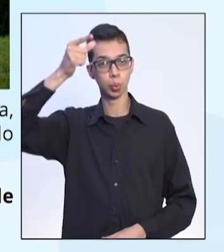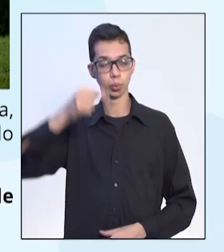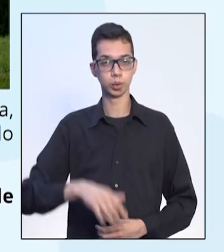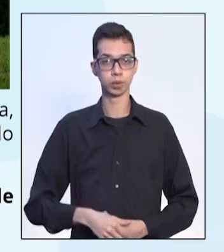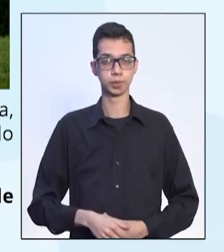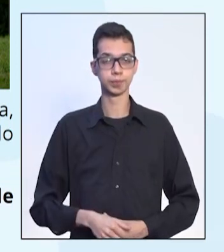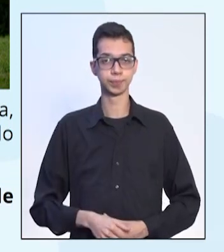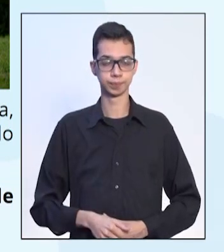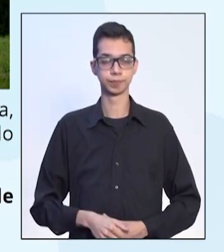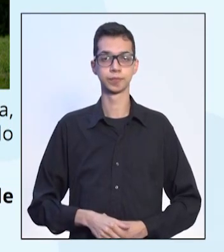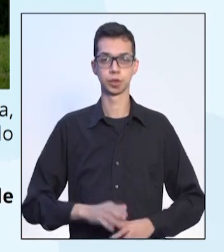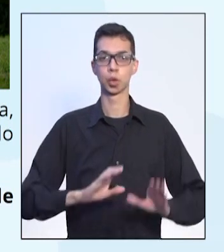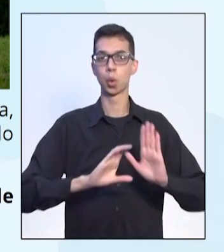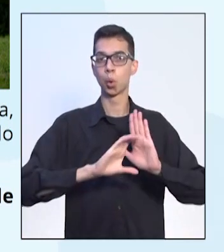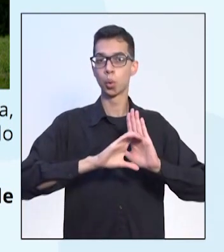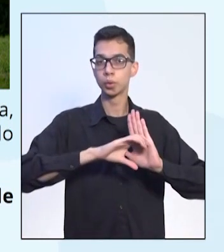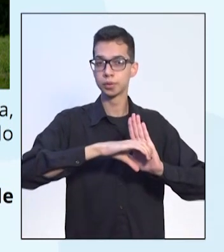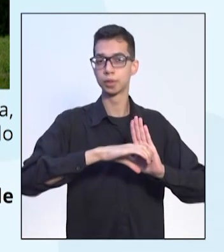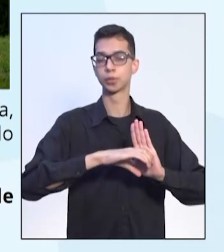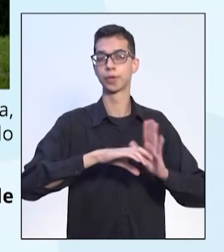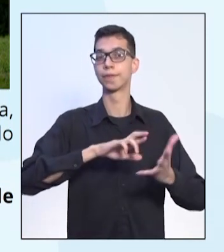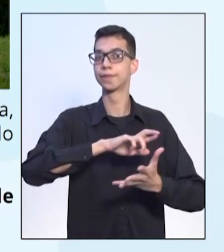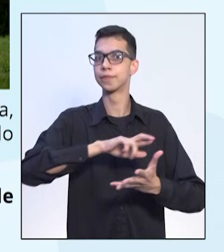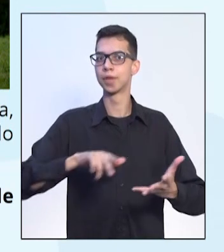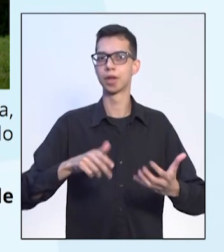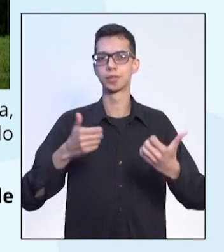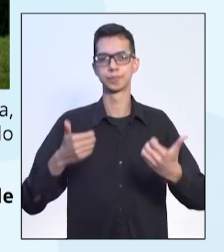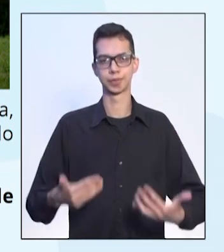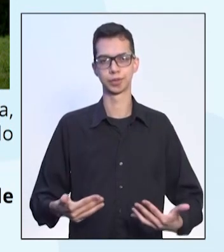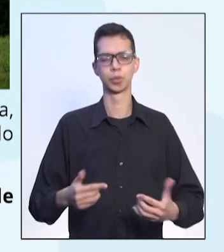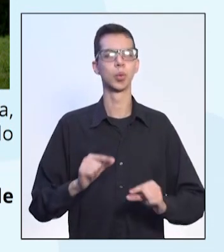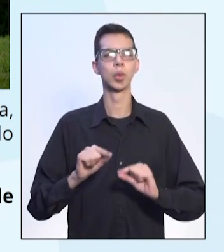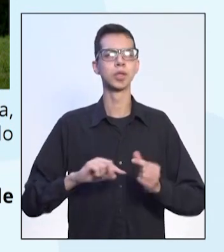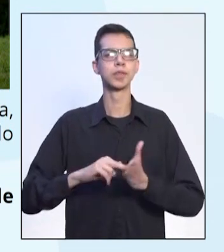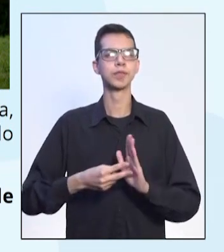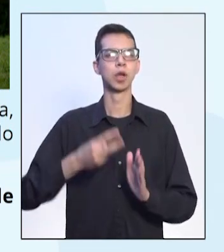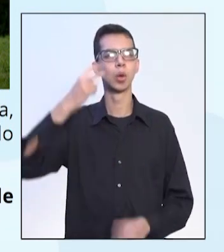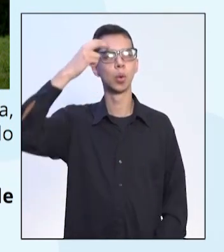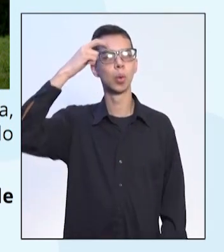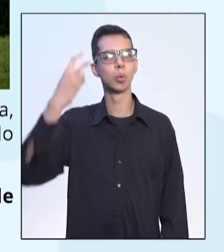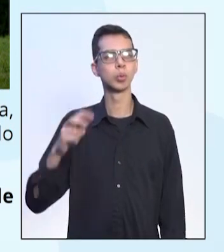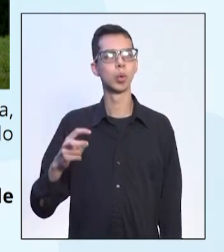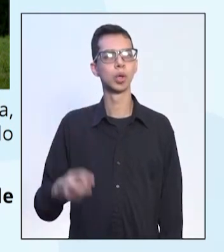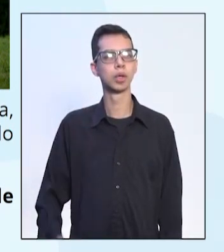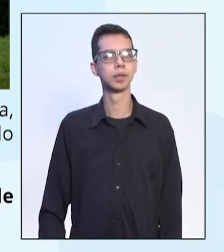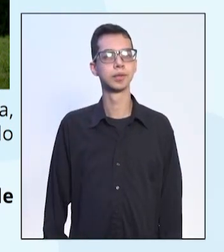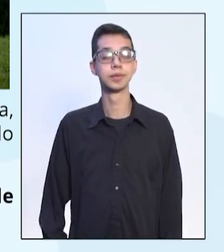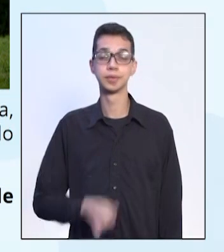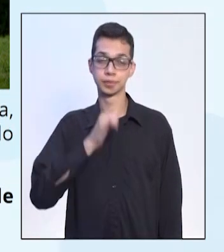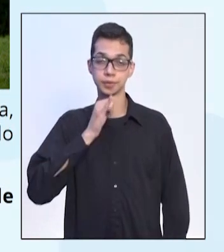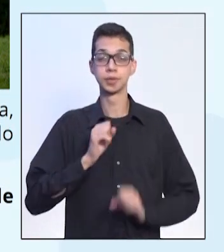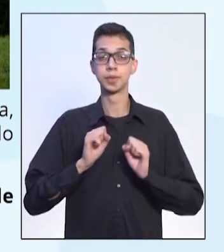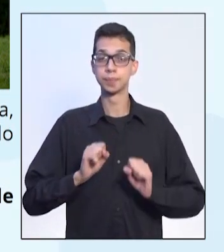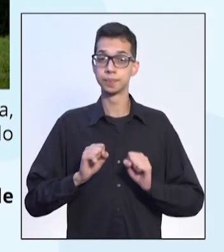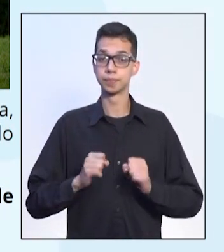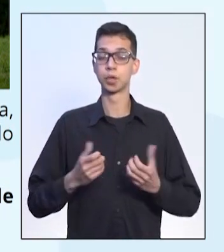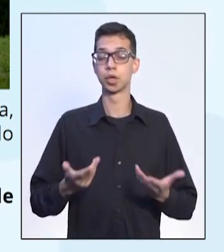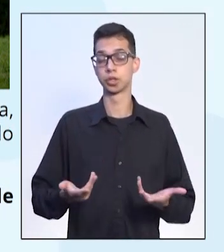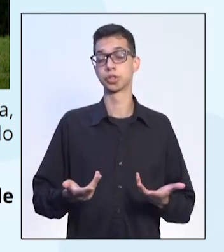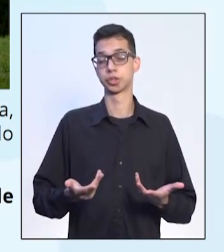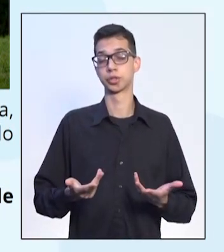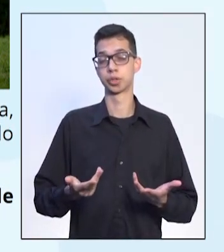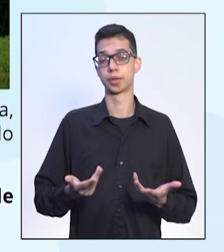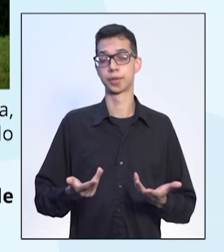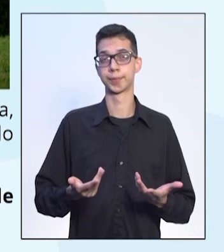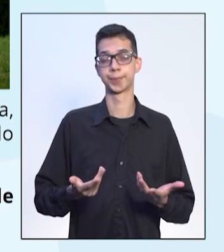existem várias concepções do que é cultura. Basicamente, a gente pode definir a cultura como uma atividade humana. Então, não é uma